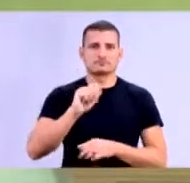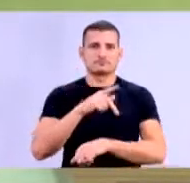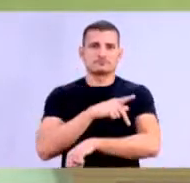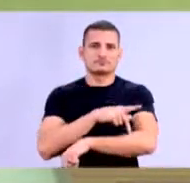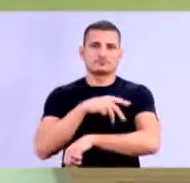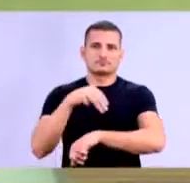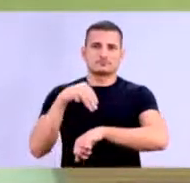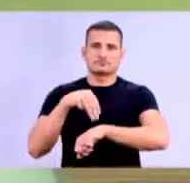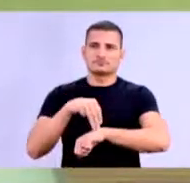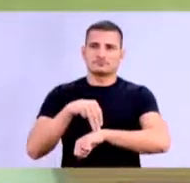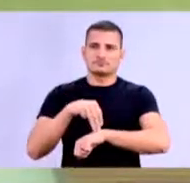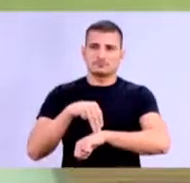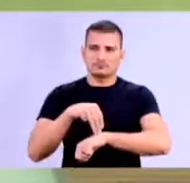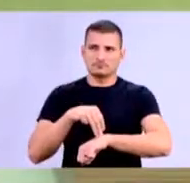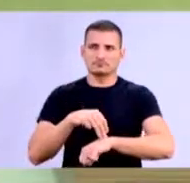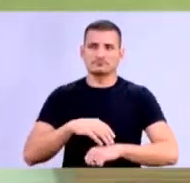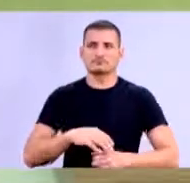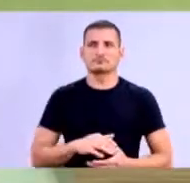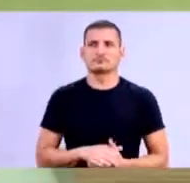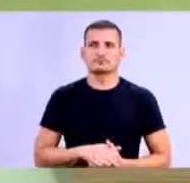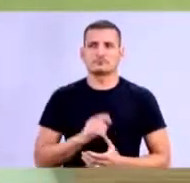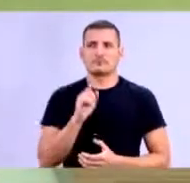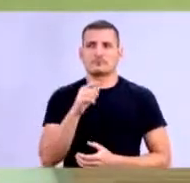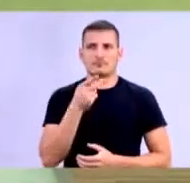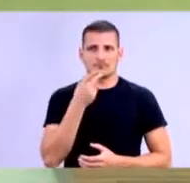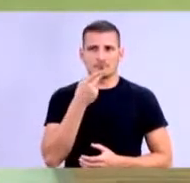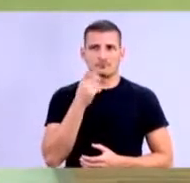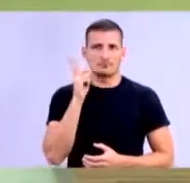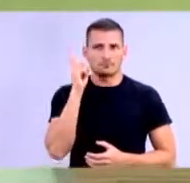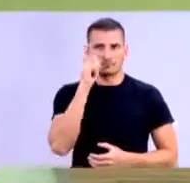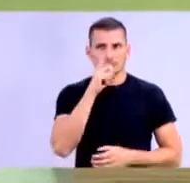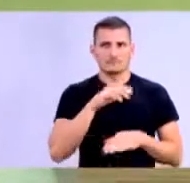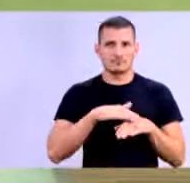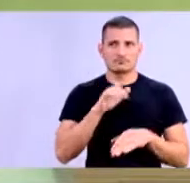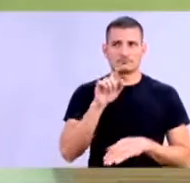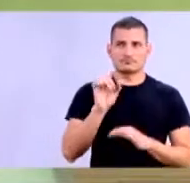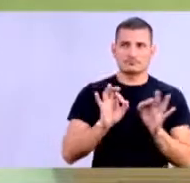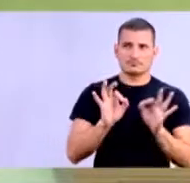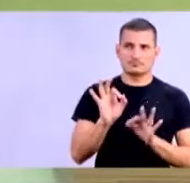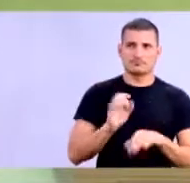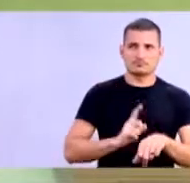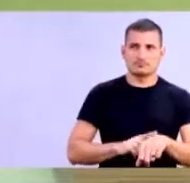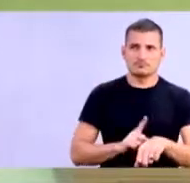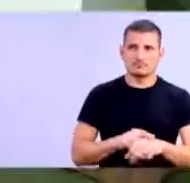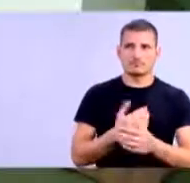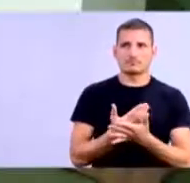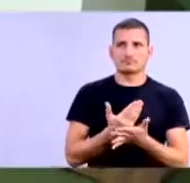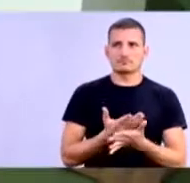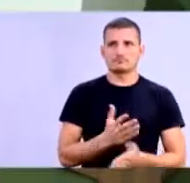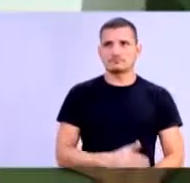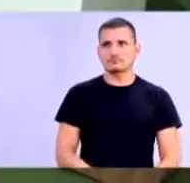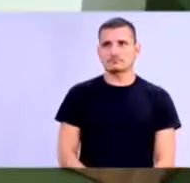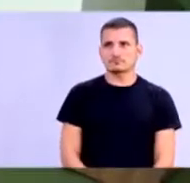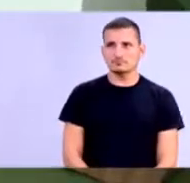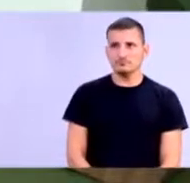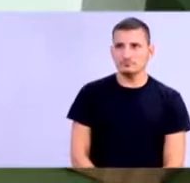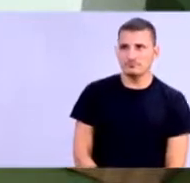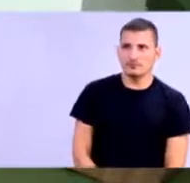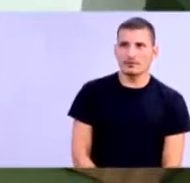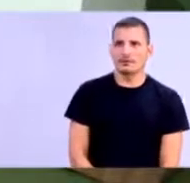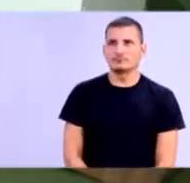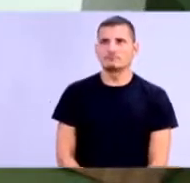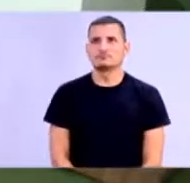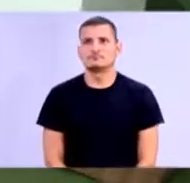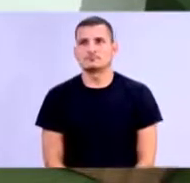que diz que o que ela acha mais difícil é organizar o tempo para os estudos. Mas é assim,